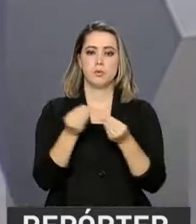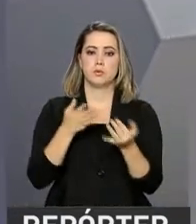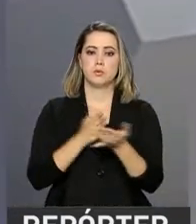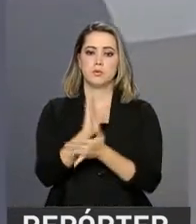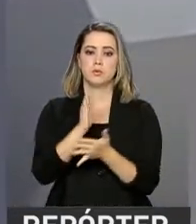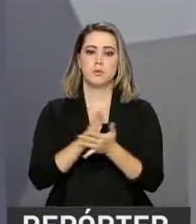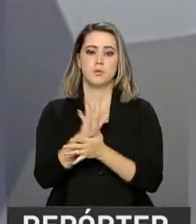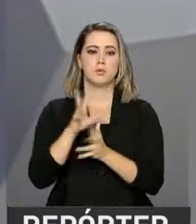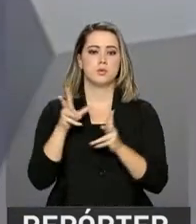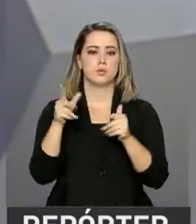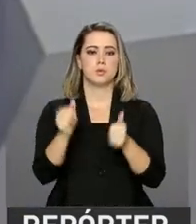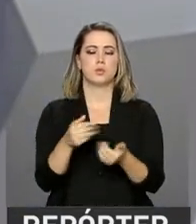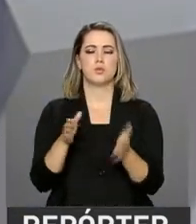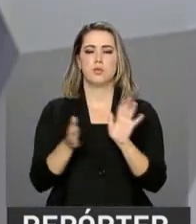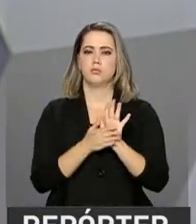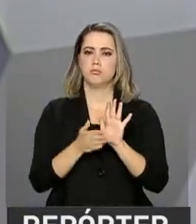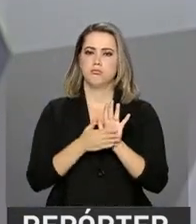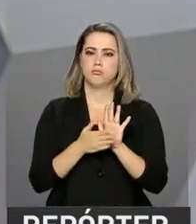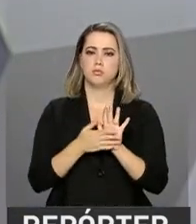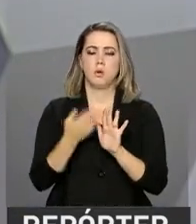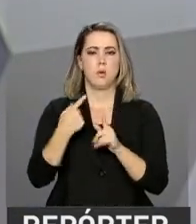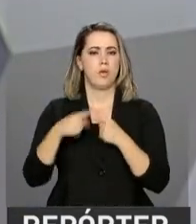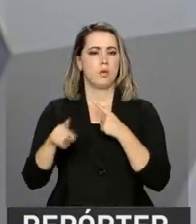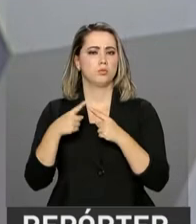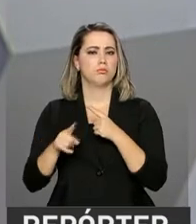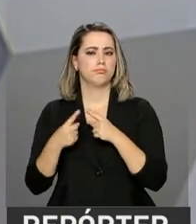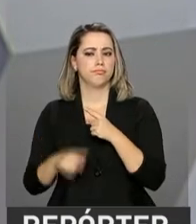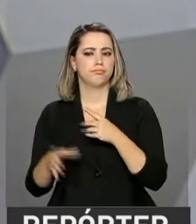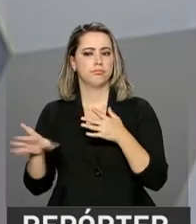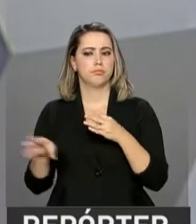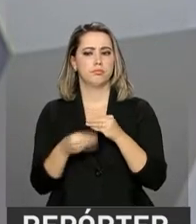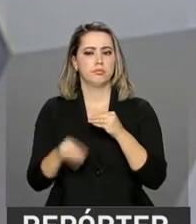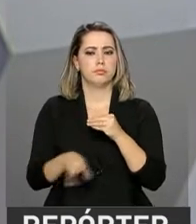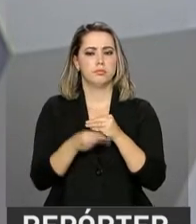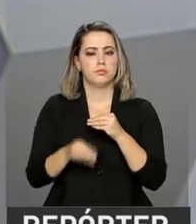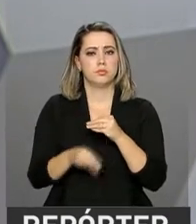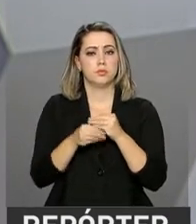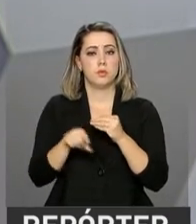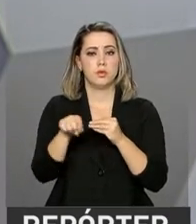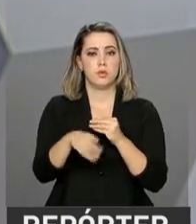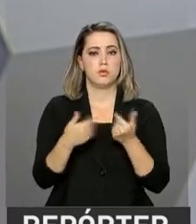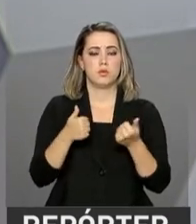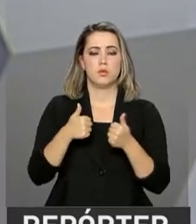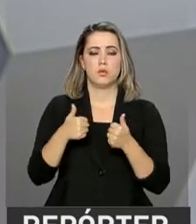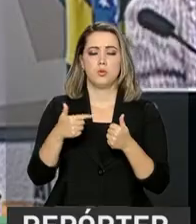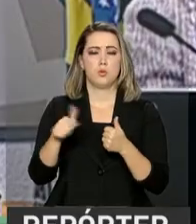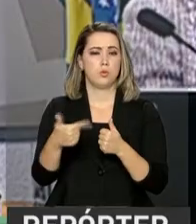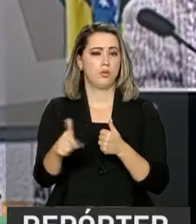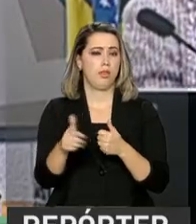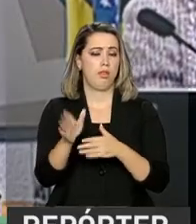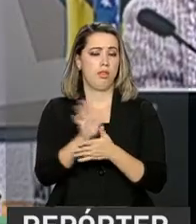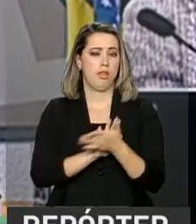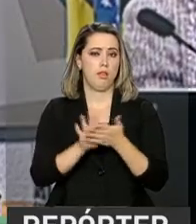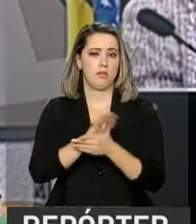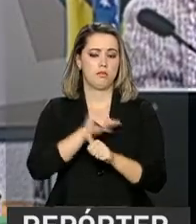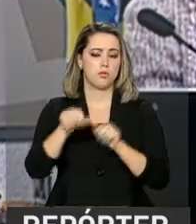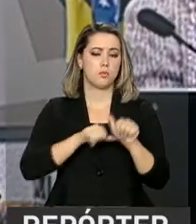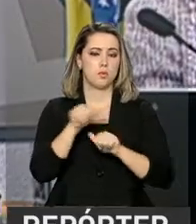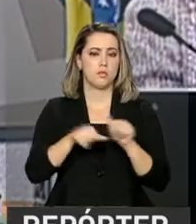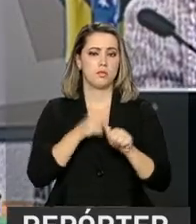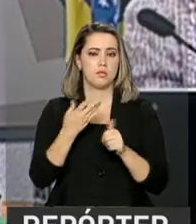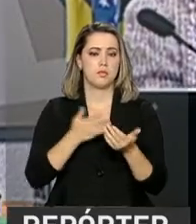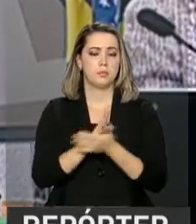total da proposta e rejeição das emendas sem alterações portanto com relação ao que foi aprovado